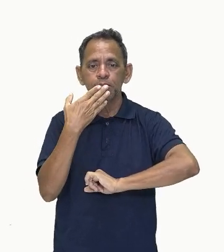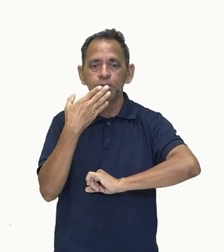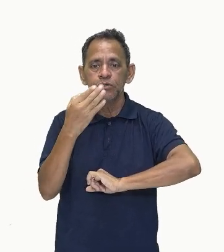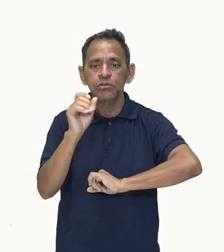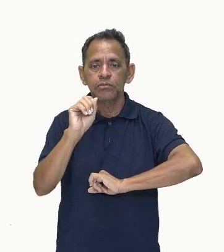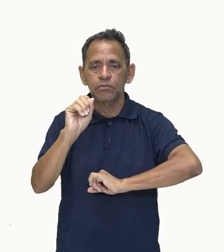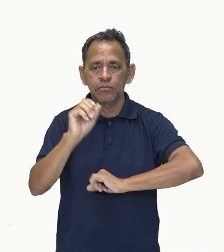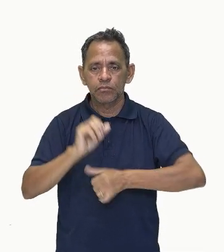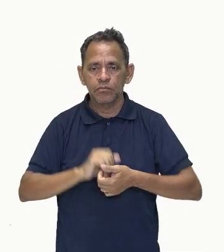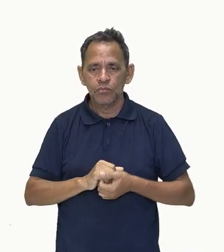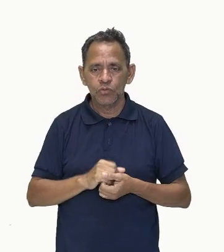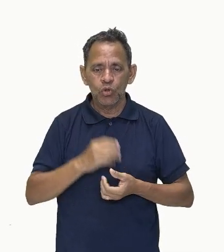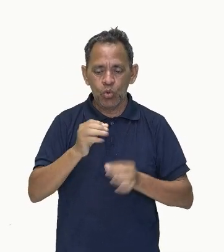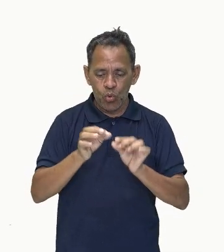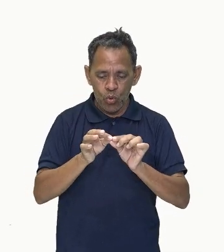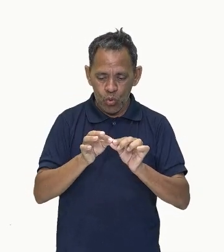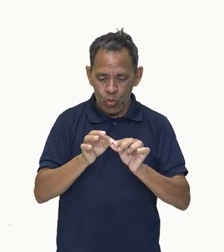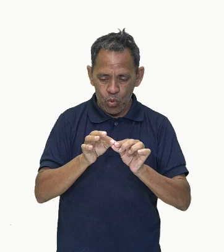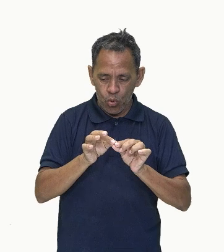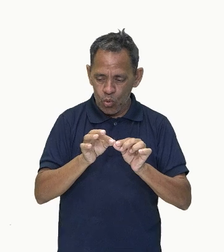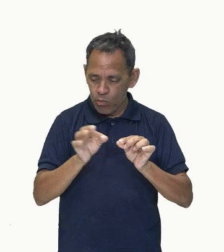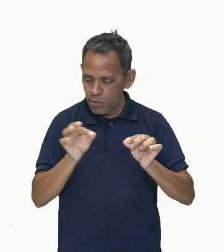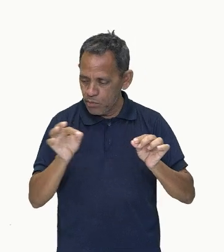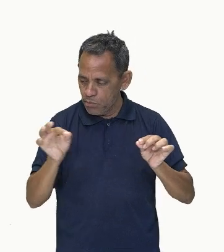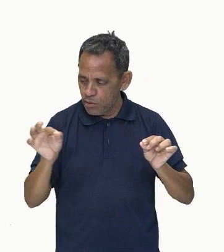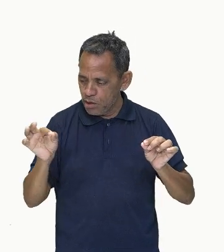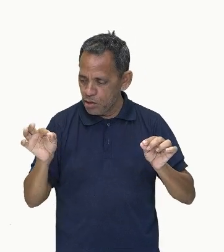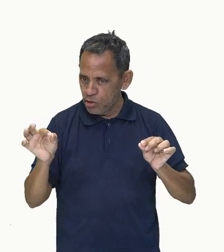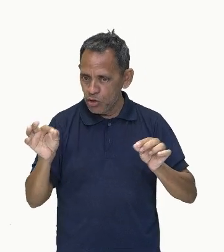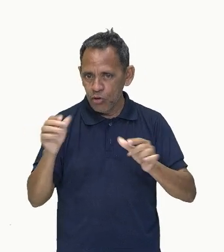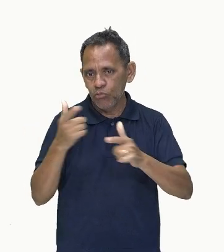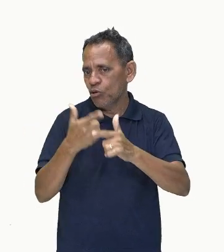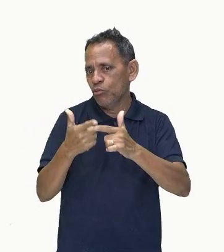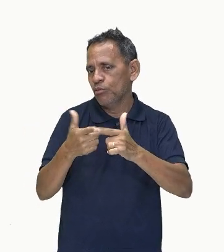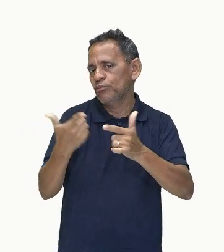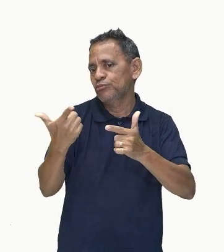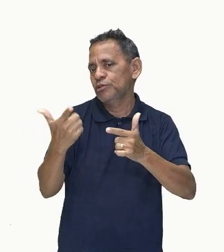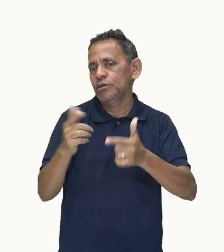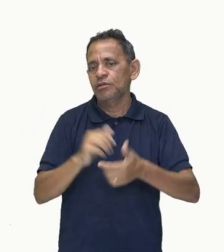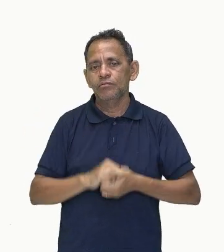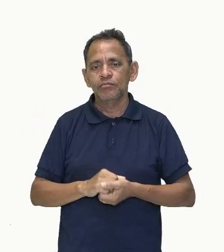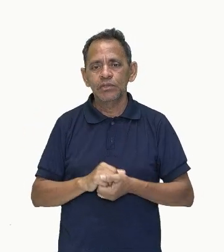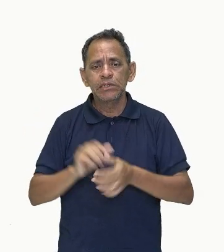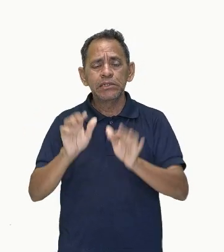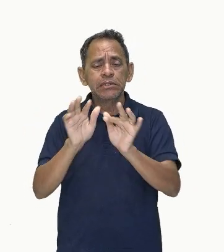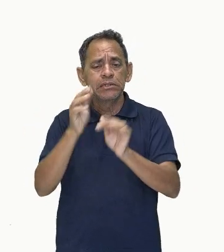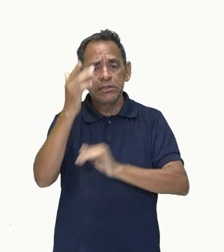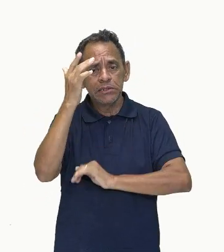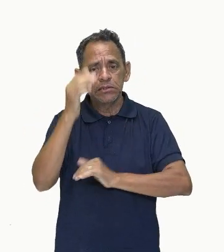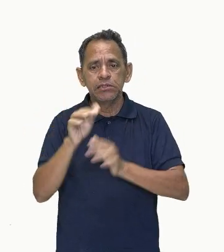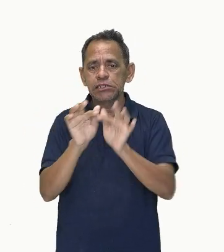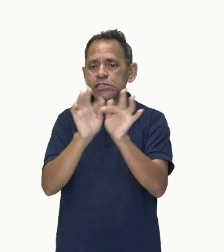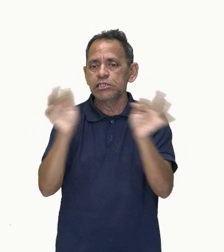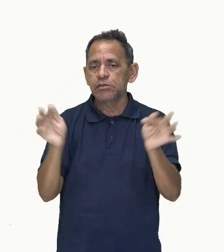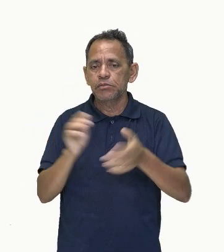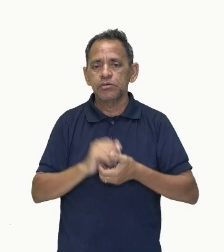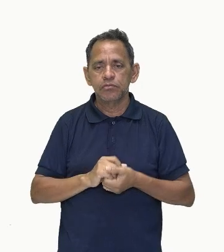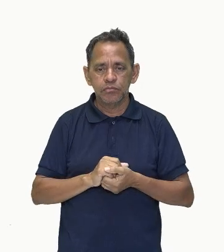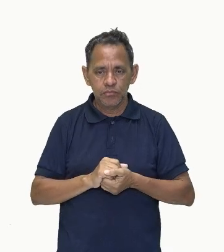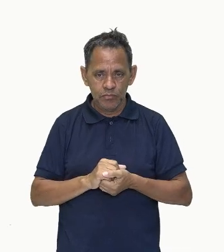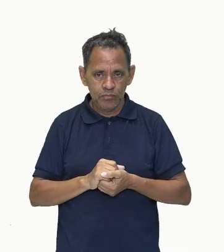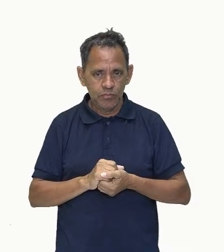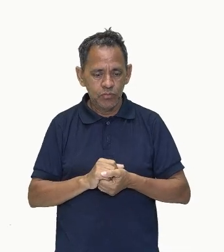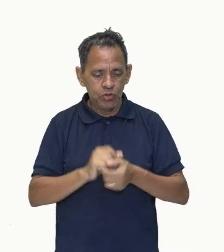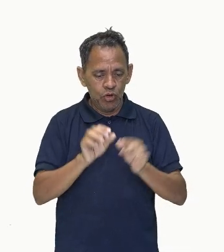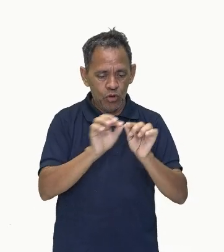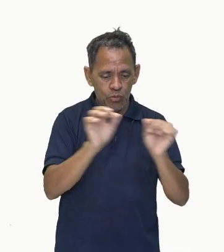o comprimento, não tem problema nenhum. Olha só como é simples, ó. Comprimento igual